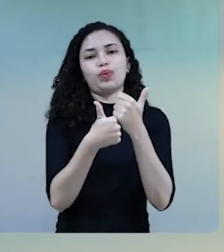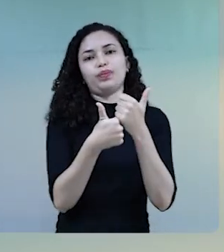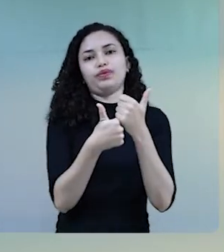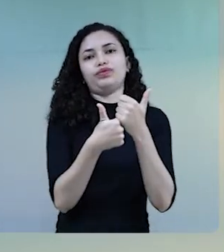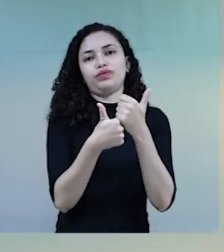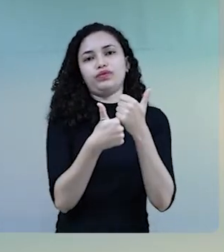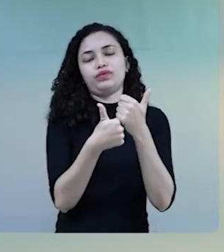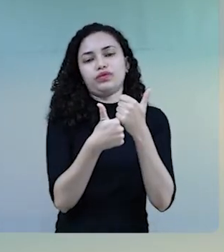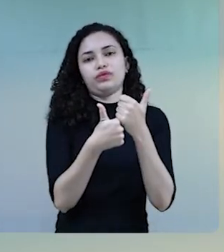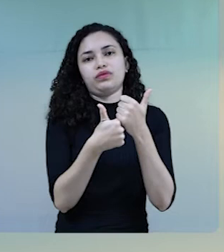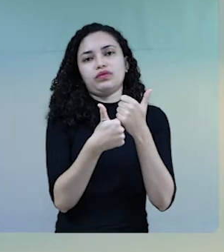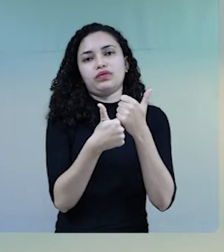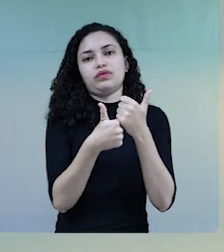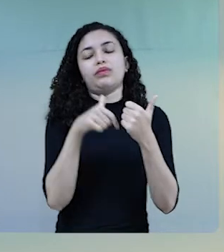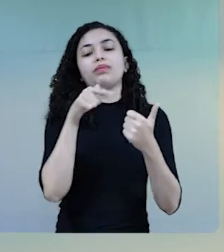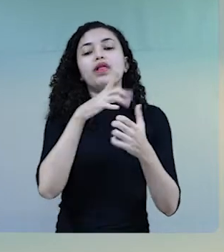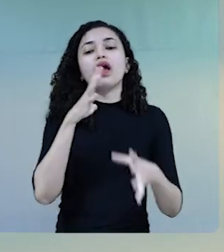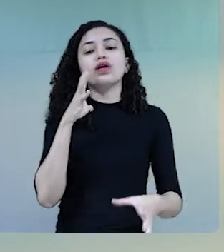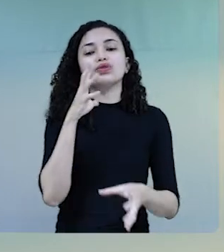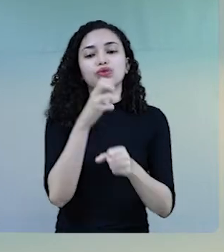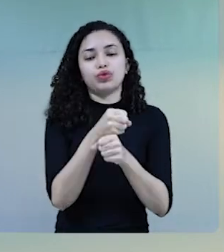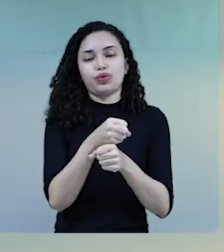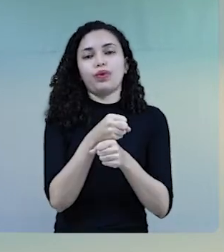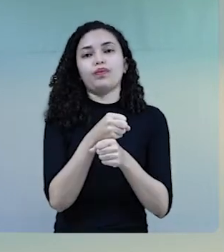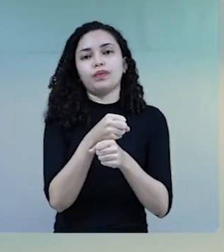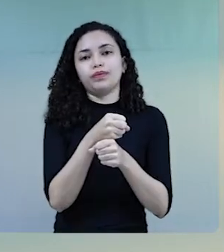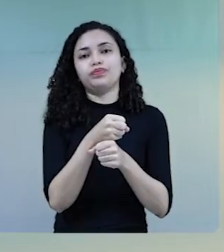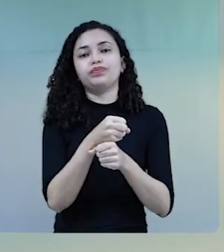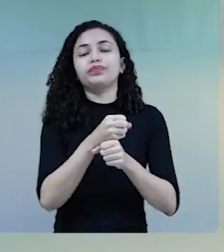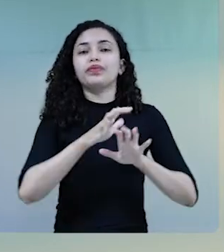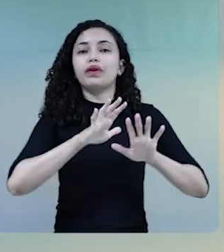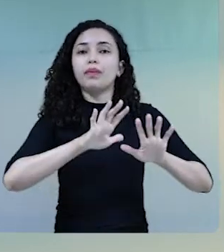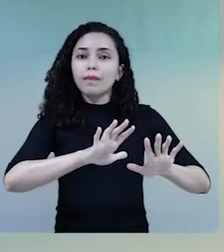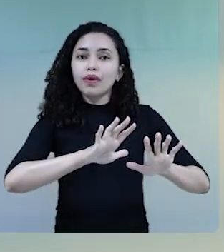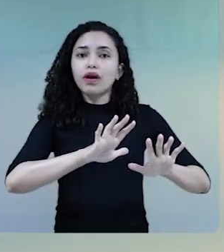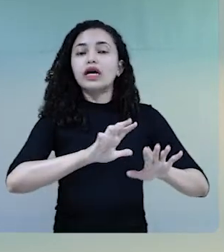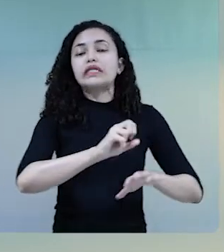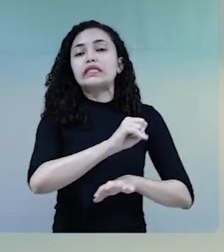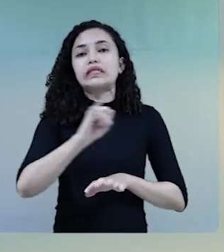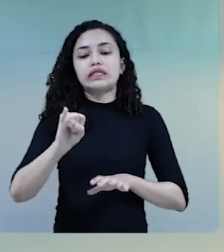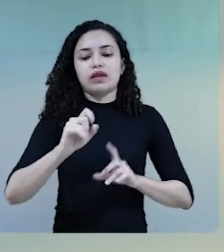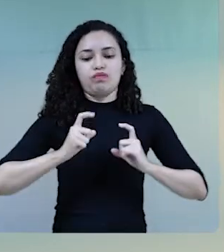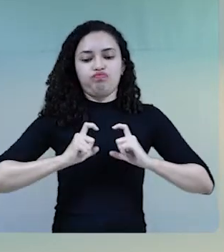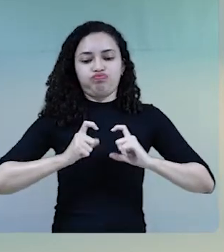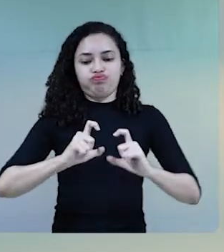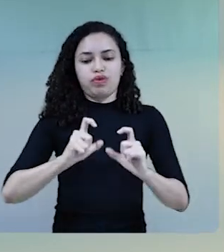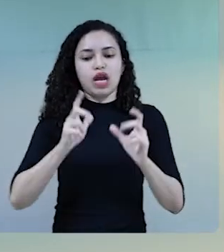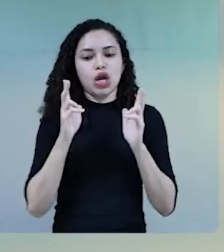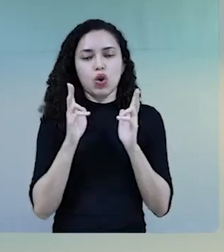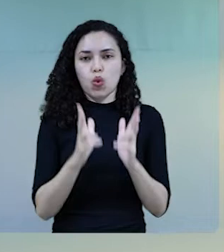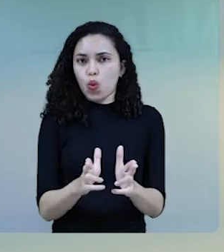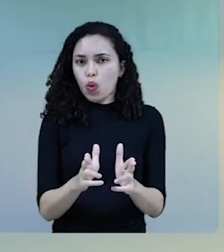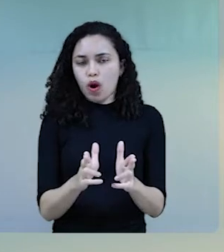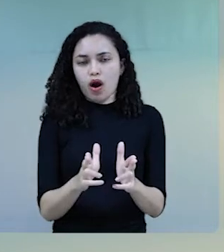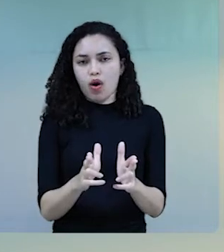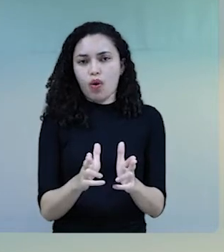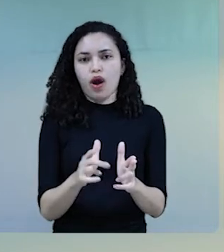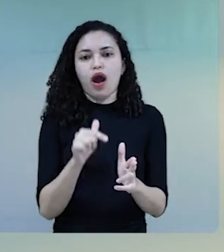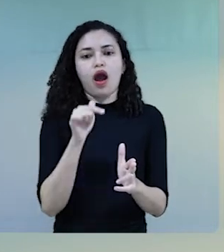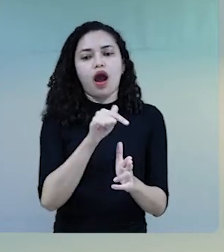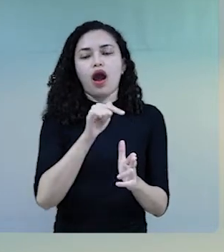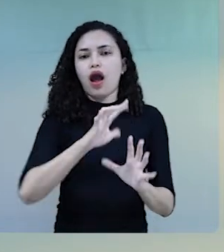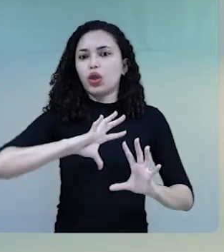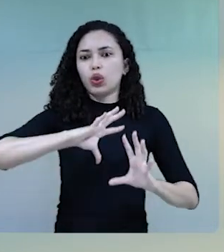das resistências por quem? Pela soma. E caso você tenha todas as resistências iguais, a resistência total ou